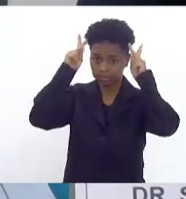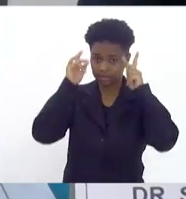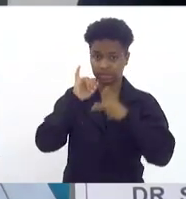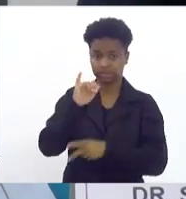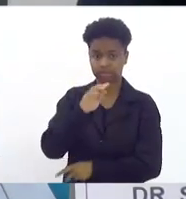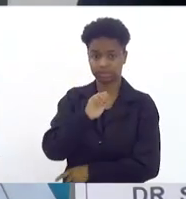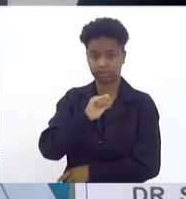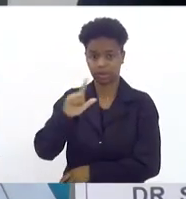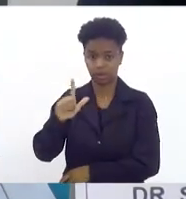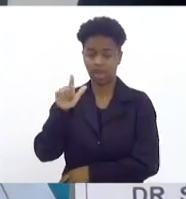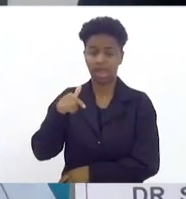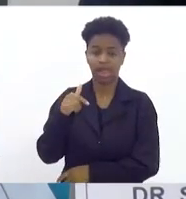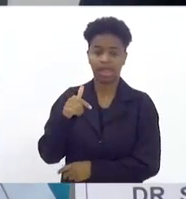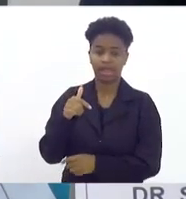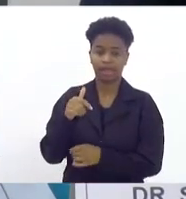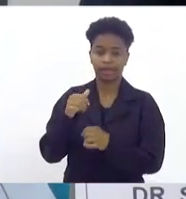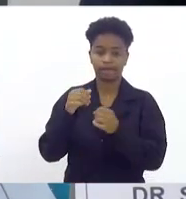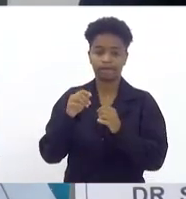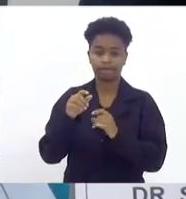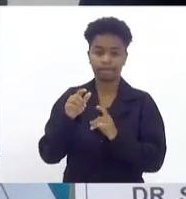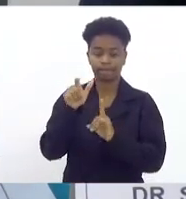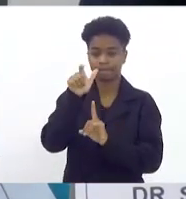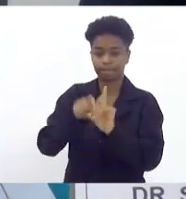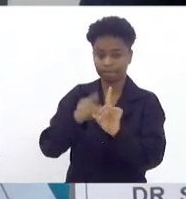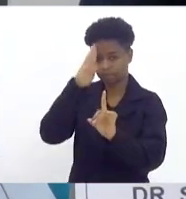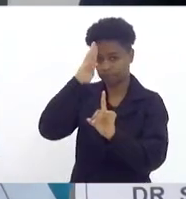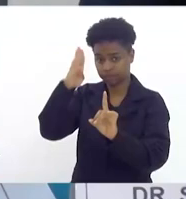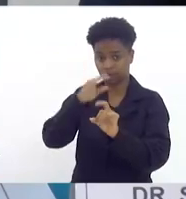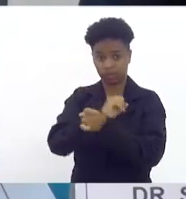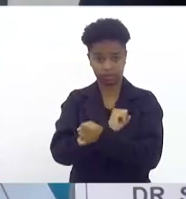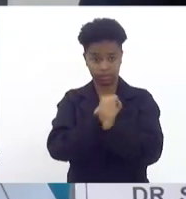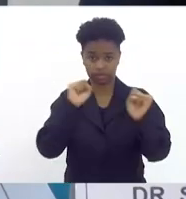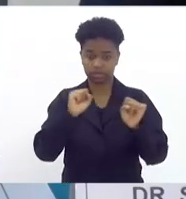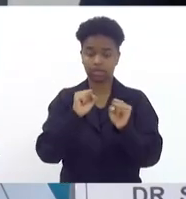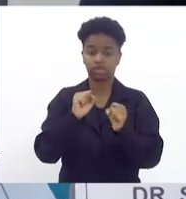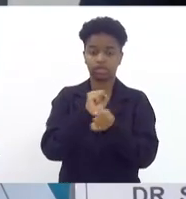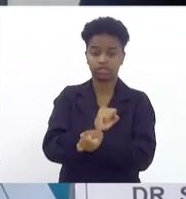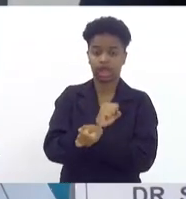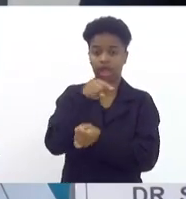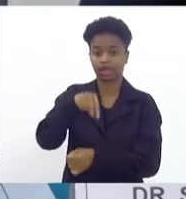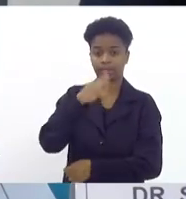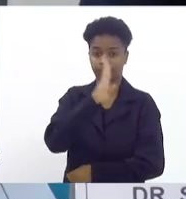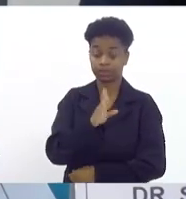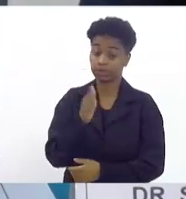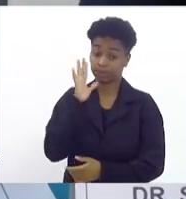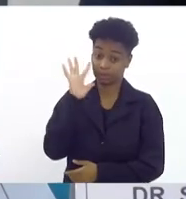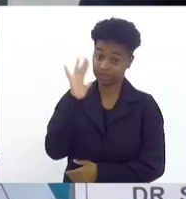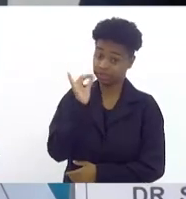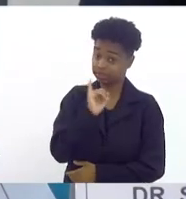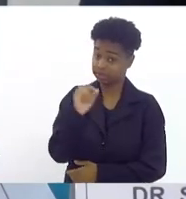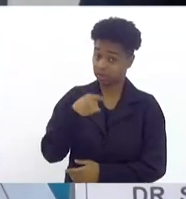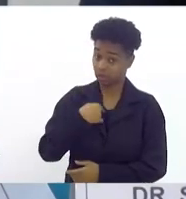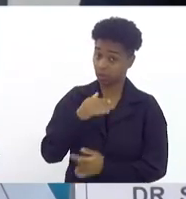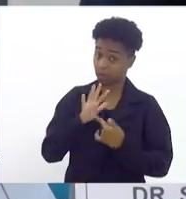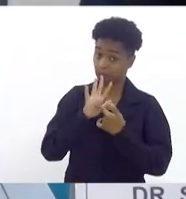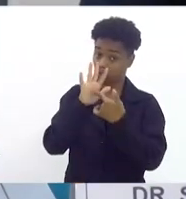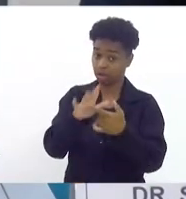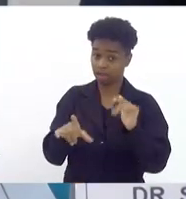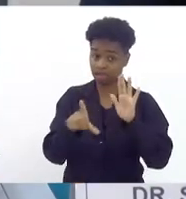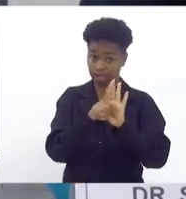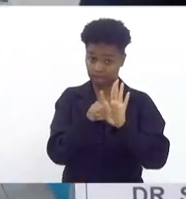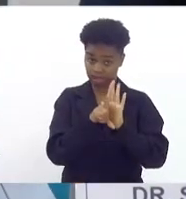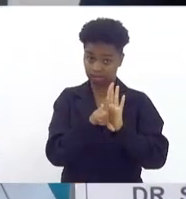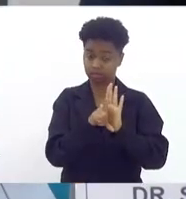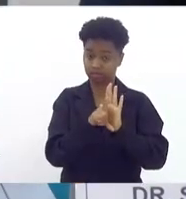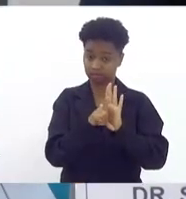como heroína da libertação da escravatura no Brasil. Isso é fato. Imagina se, ao apresentar essa lei, ainda coloco